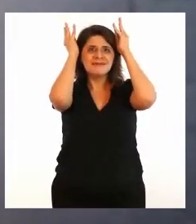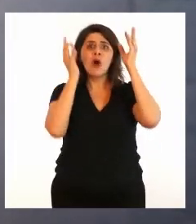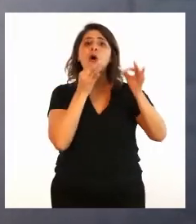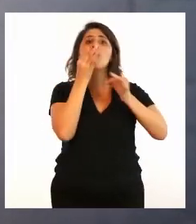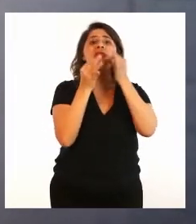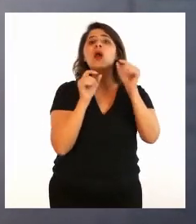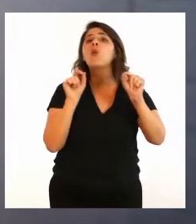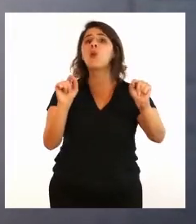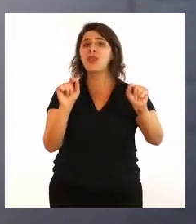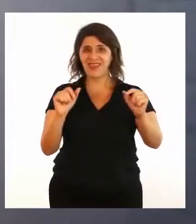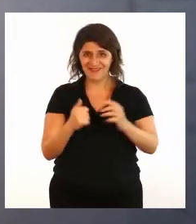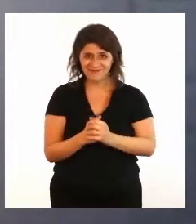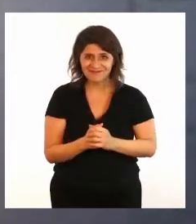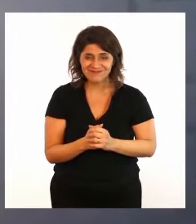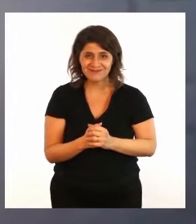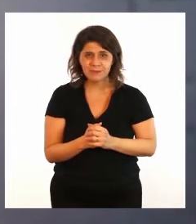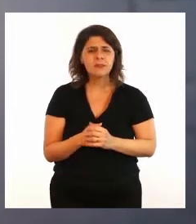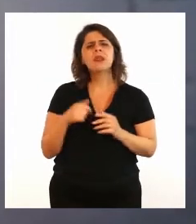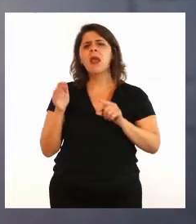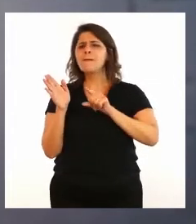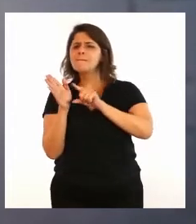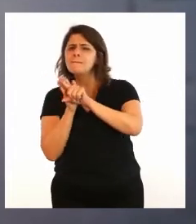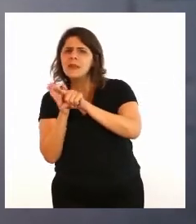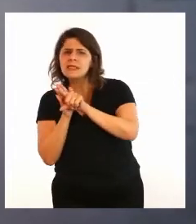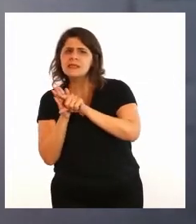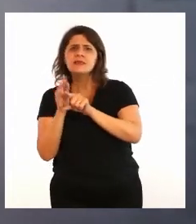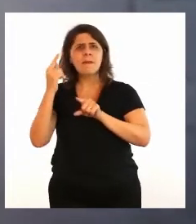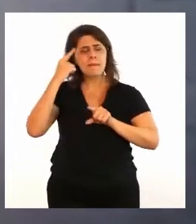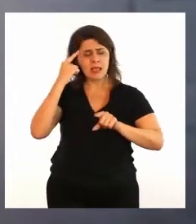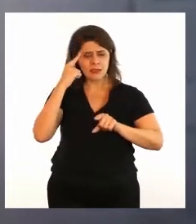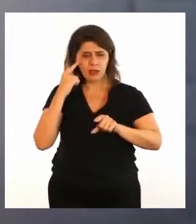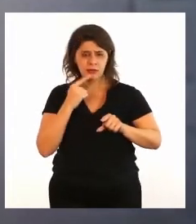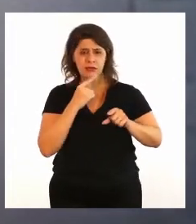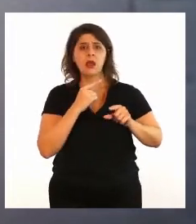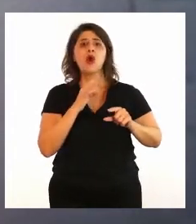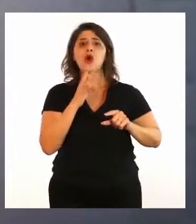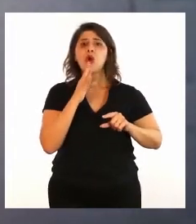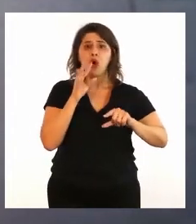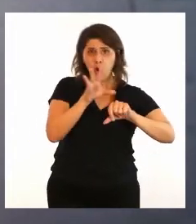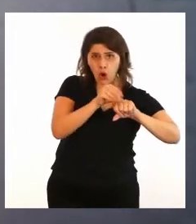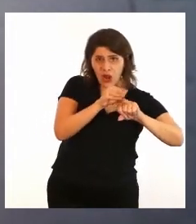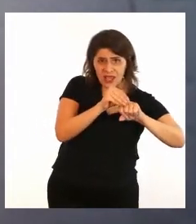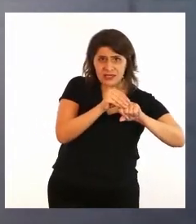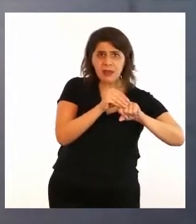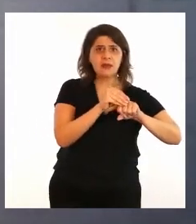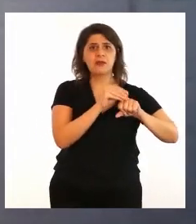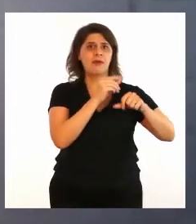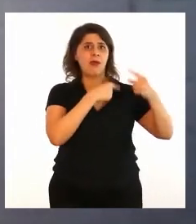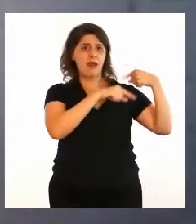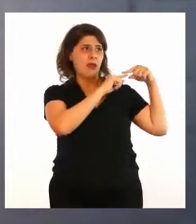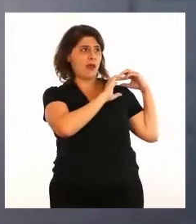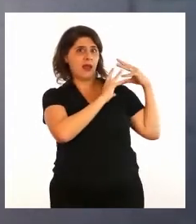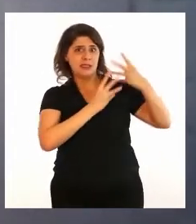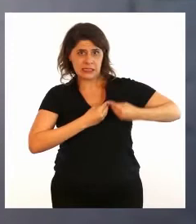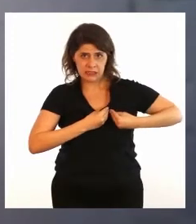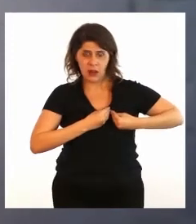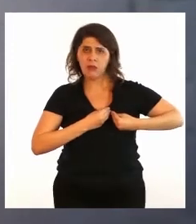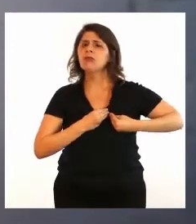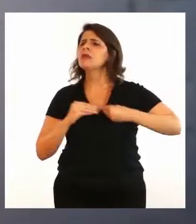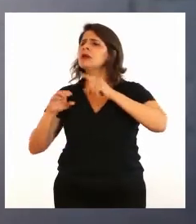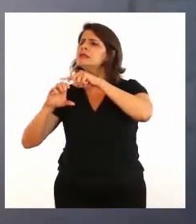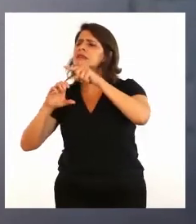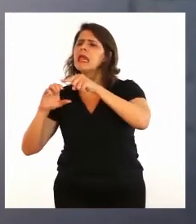de pesquisas que trabalham no cruzamento do conhecimento ancestral e do conhecimento científico poderiam nos